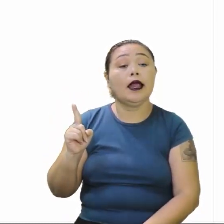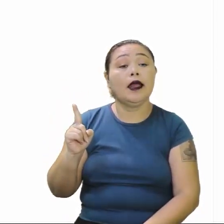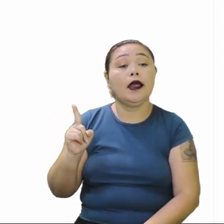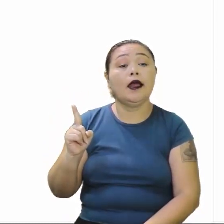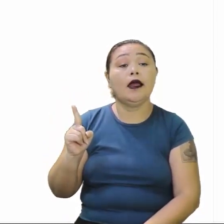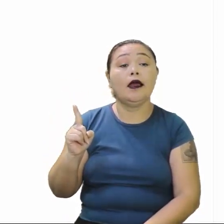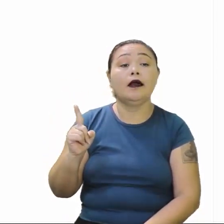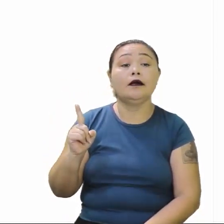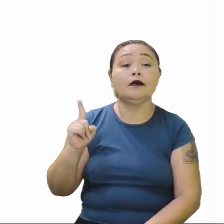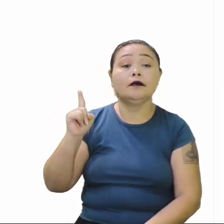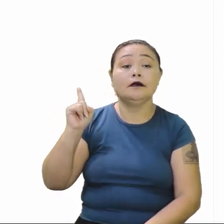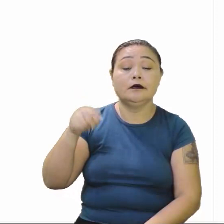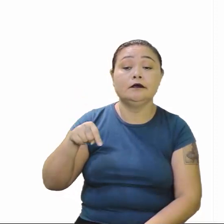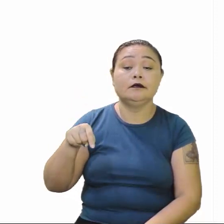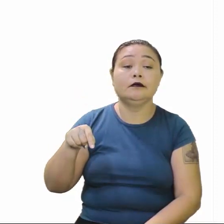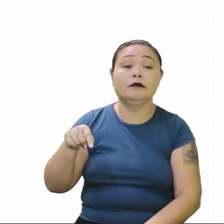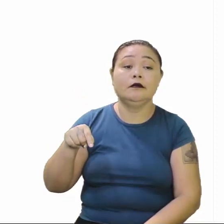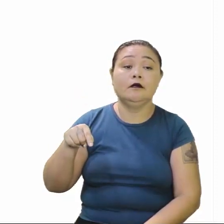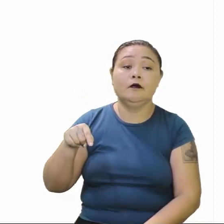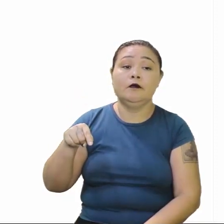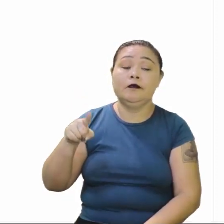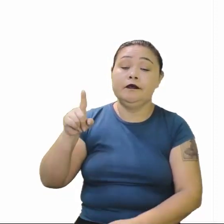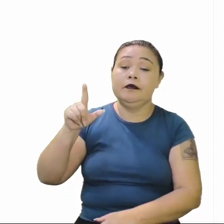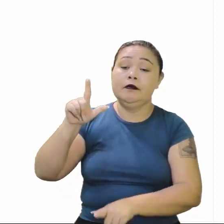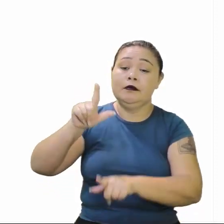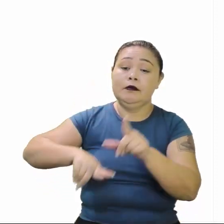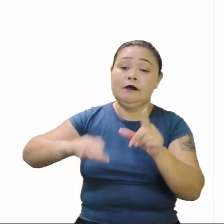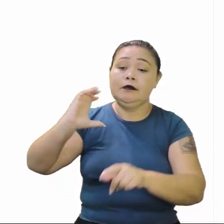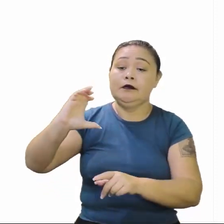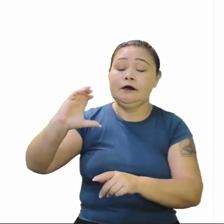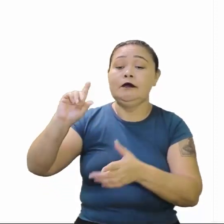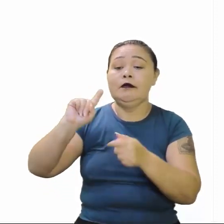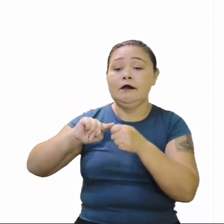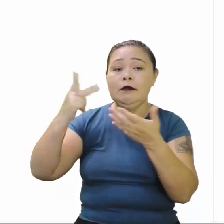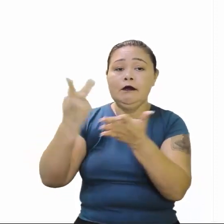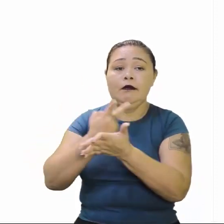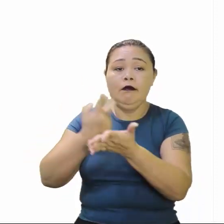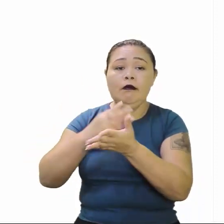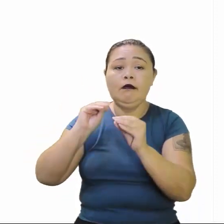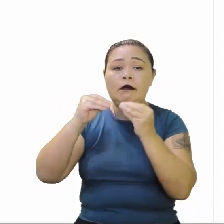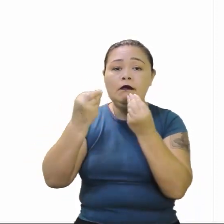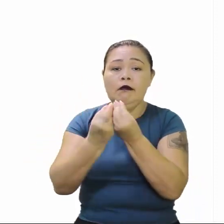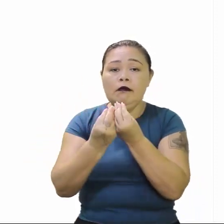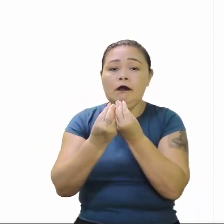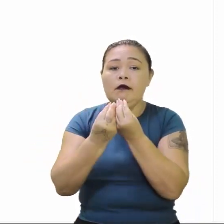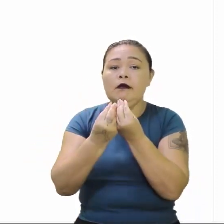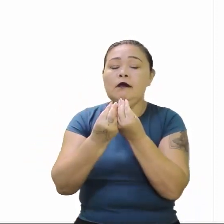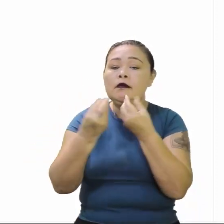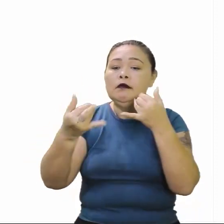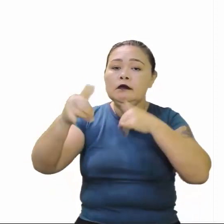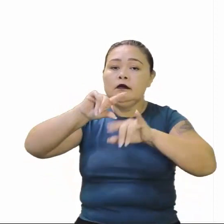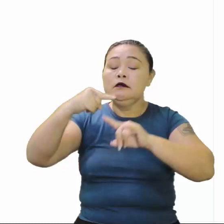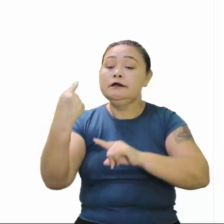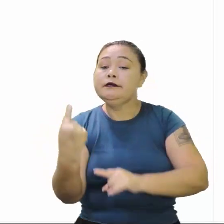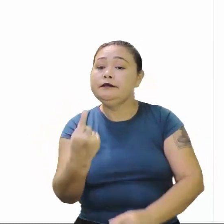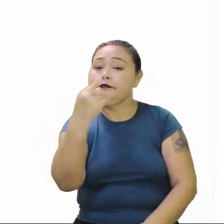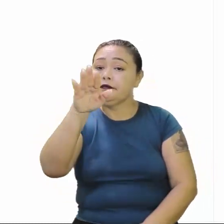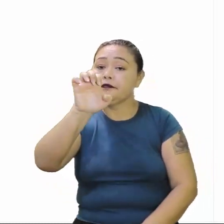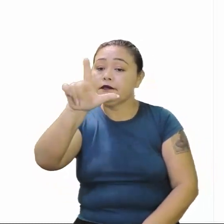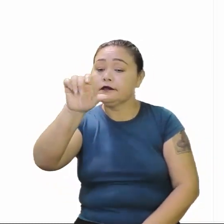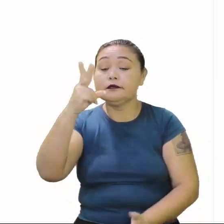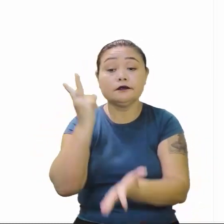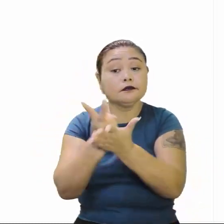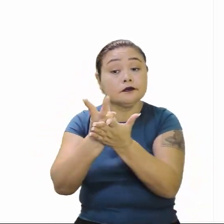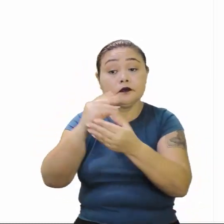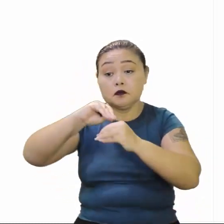Na letra C, olha aí, por que é falso? Uma substância química pode ser formada somente por átomos do mesmo elemento